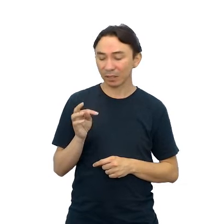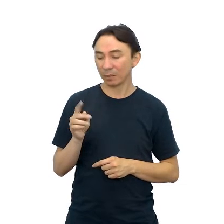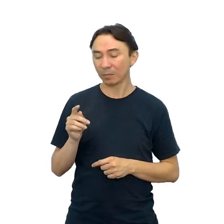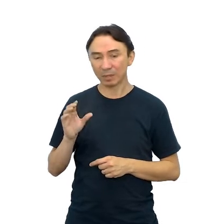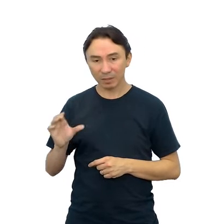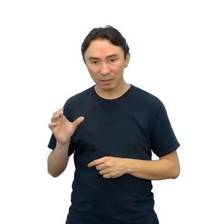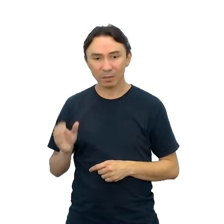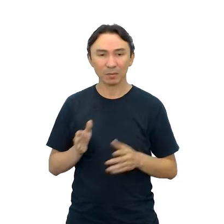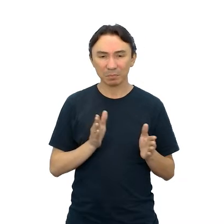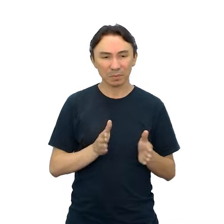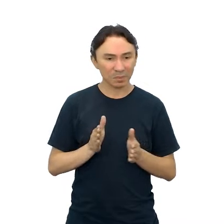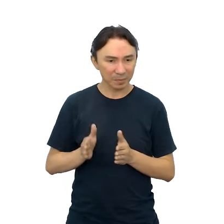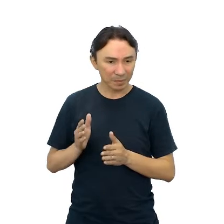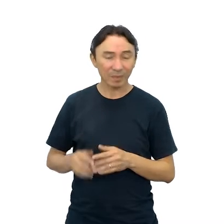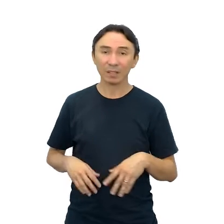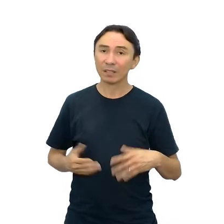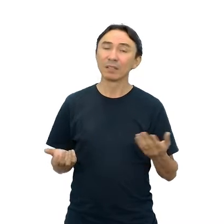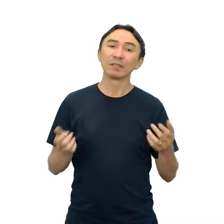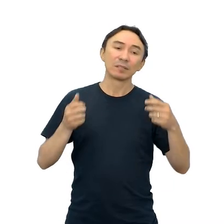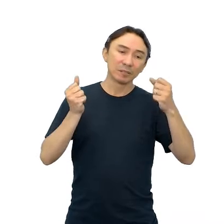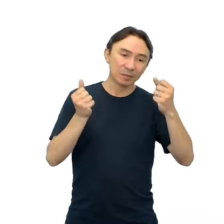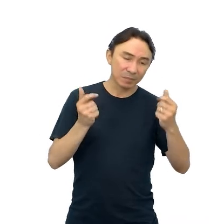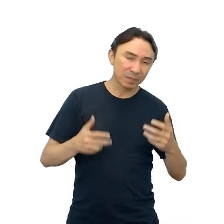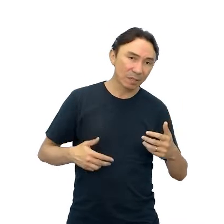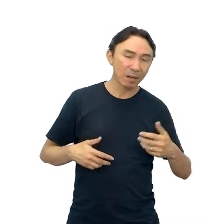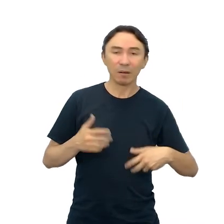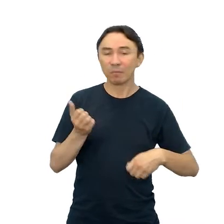raciocínio lógico, ou seja, dar